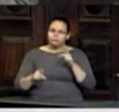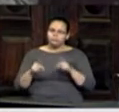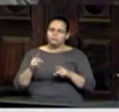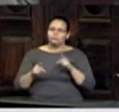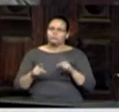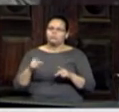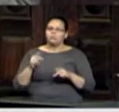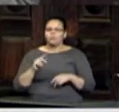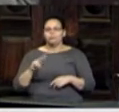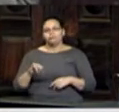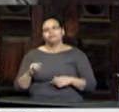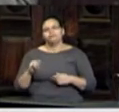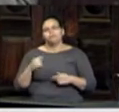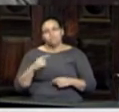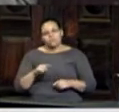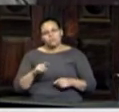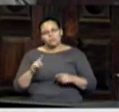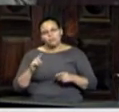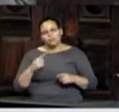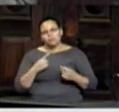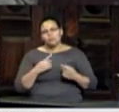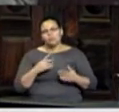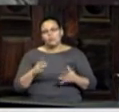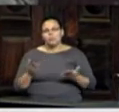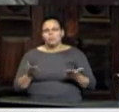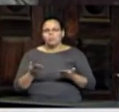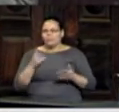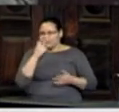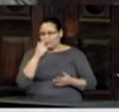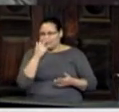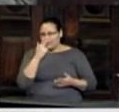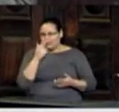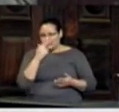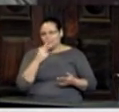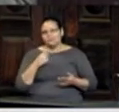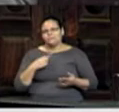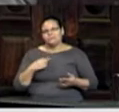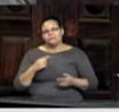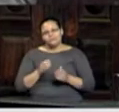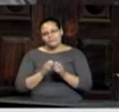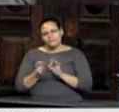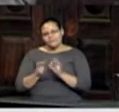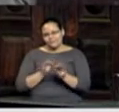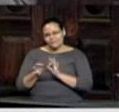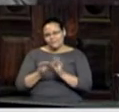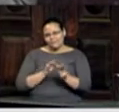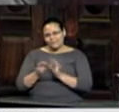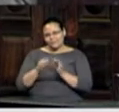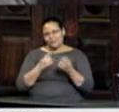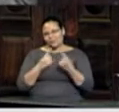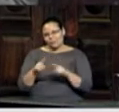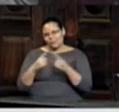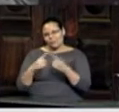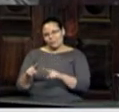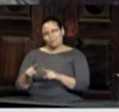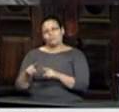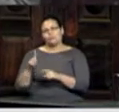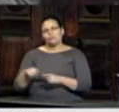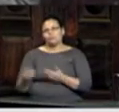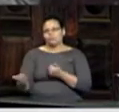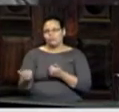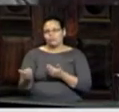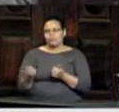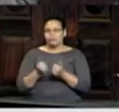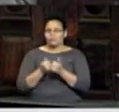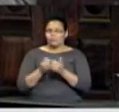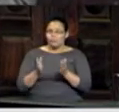começam a armar armadilhas como essa que estão sendo armadas em Garotinho para inviabilizar um mandato de um jovem que inicia